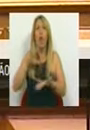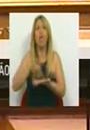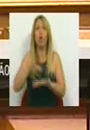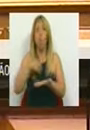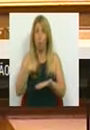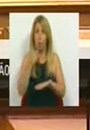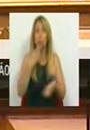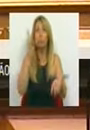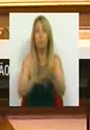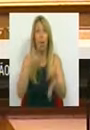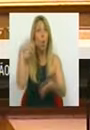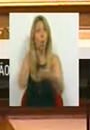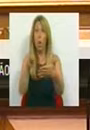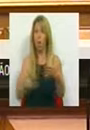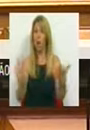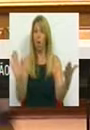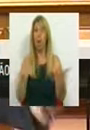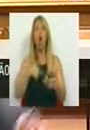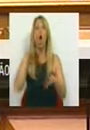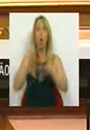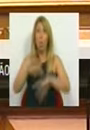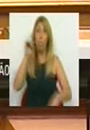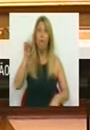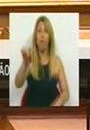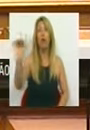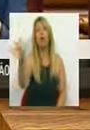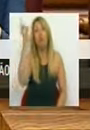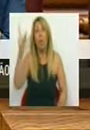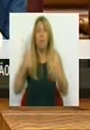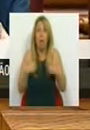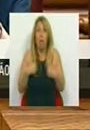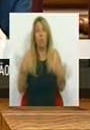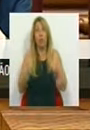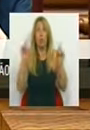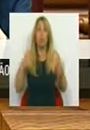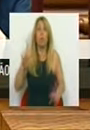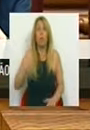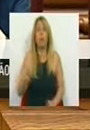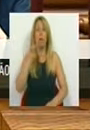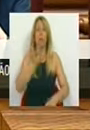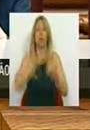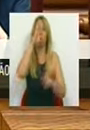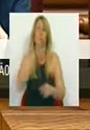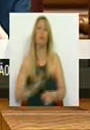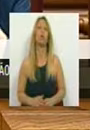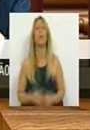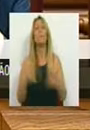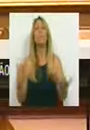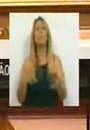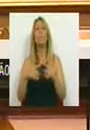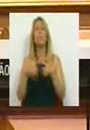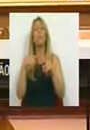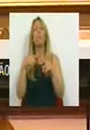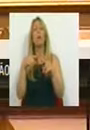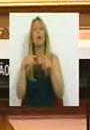A culpa não é sua, mas também não é minha, Sra. Ministra. E uma última questão, que foi a questão levantada com a